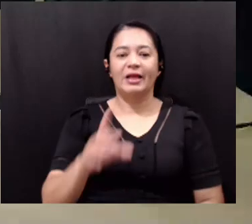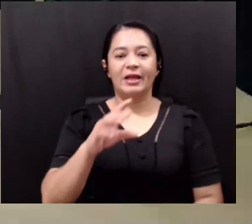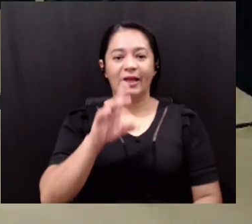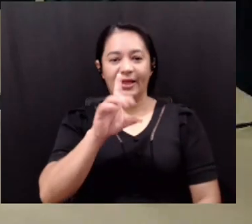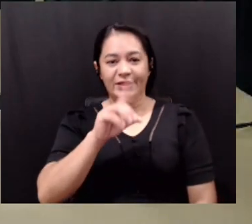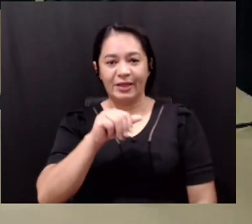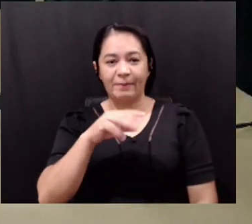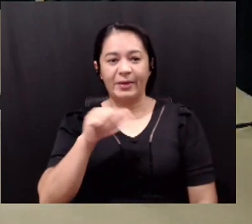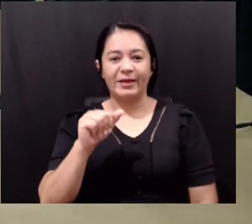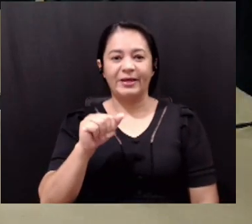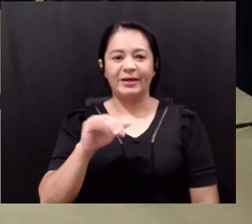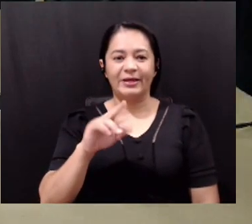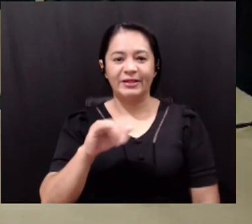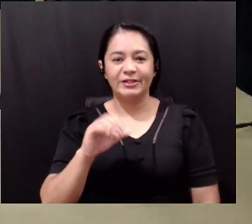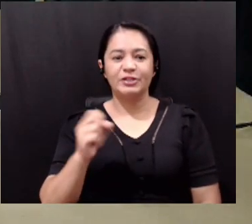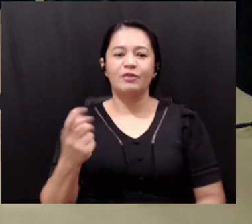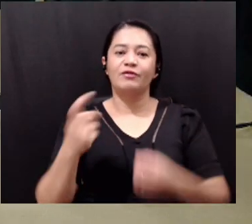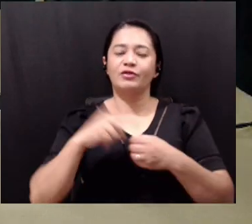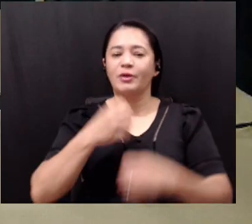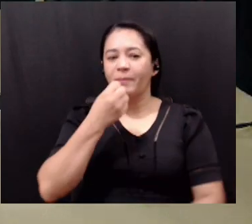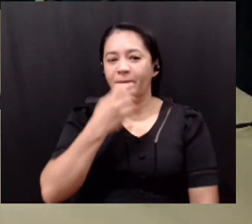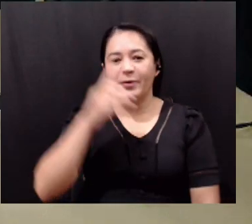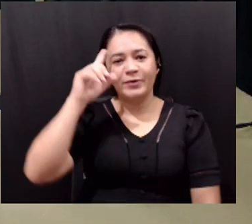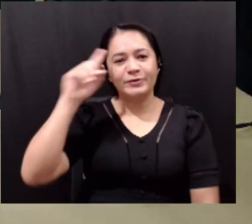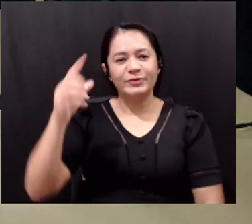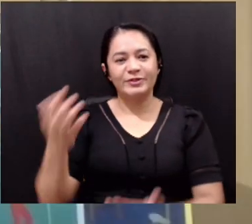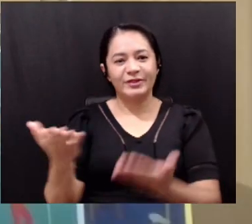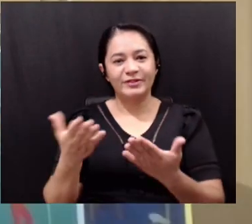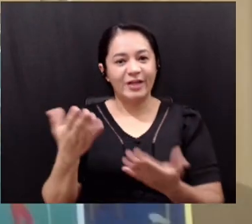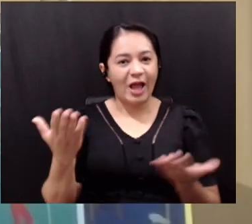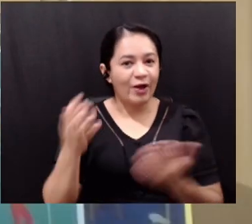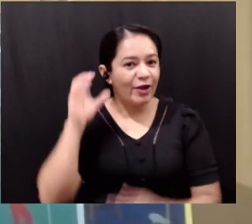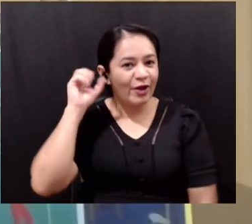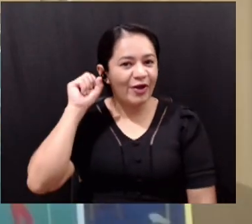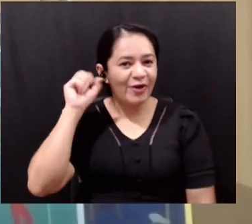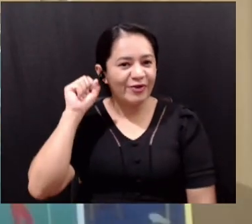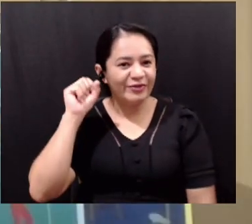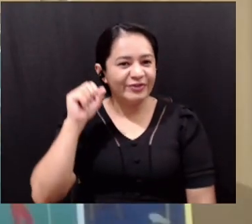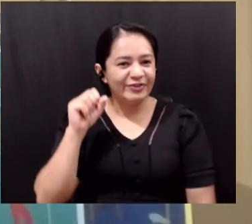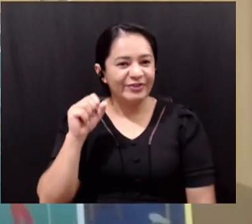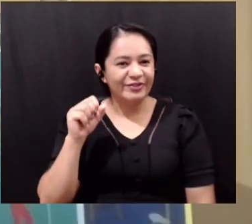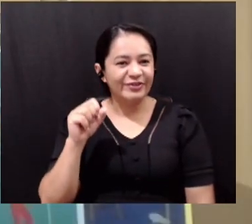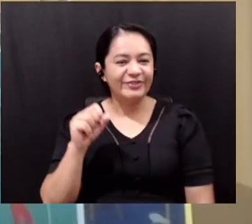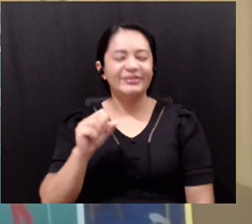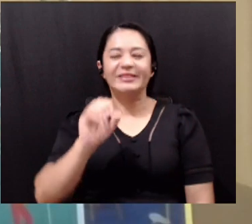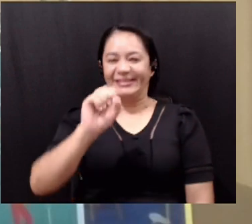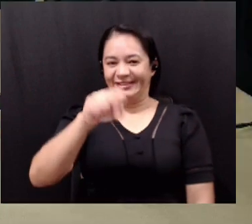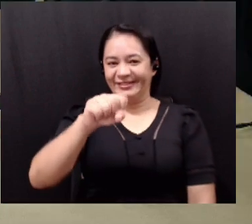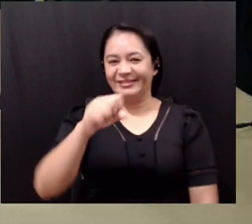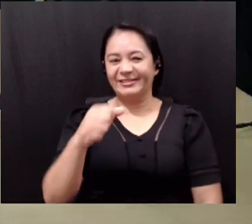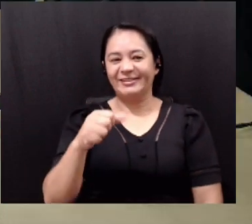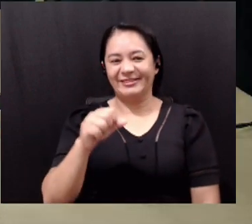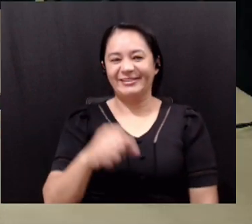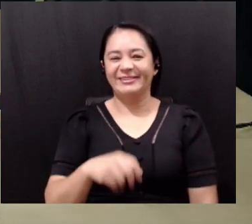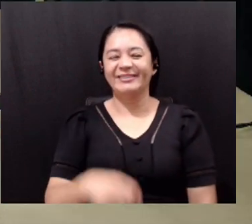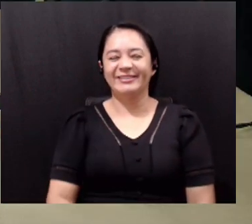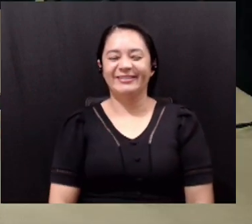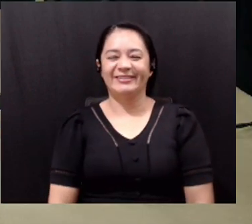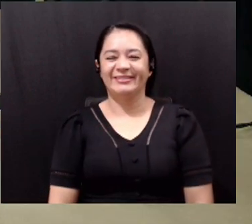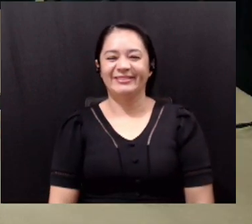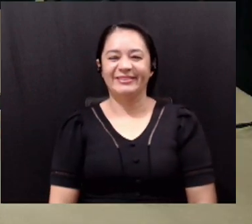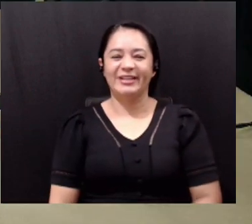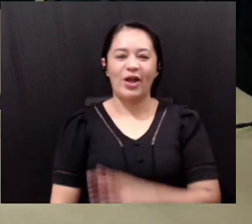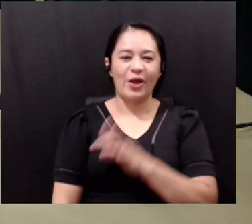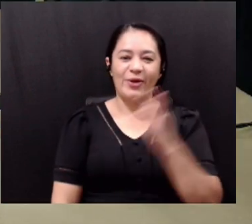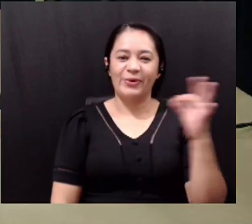muito bem-vinda. Bom dia. Agora você nos ouve? Bom dia. Ouço e vejo. Maravilhosa, então.